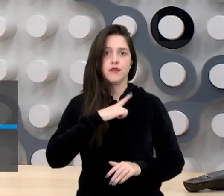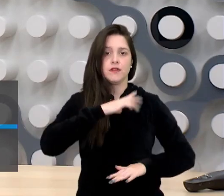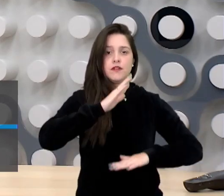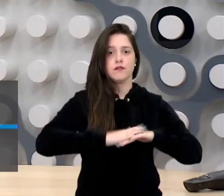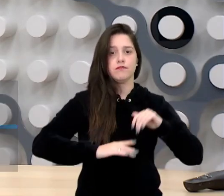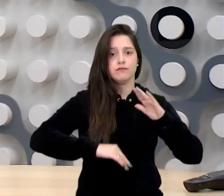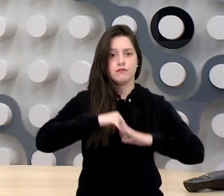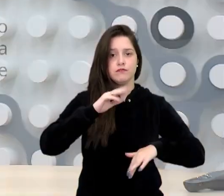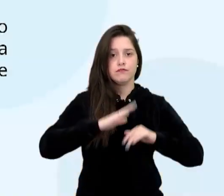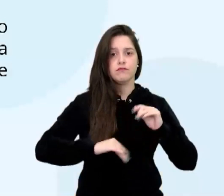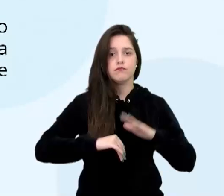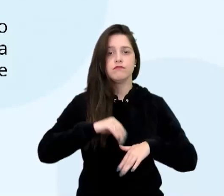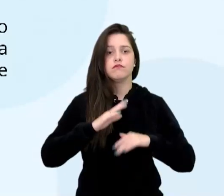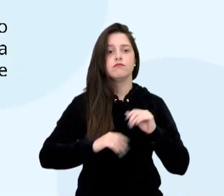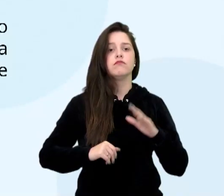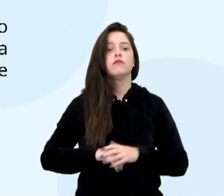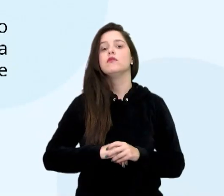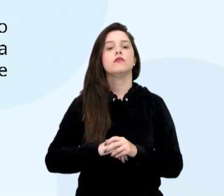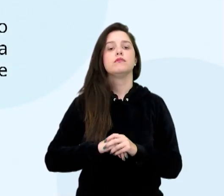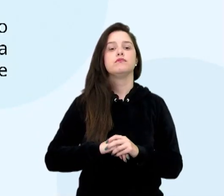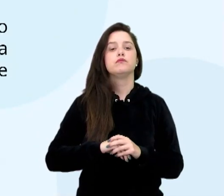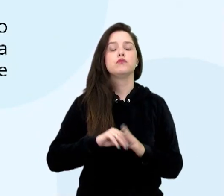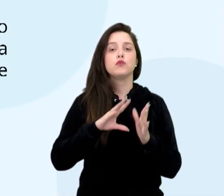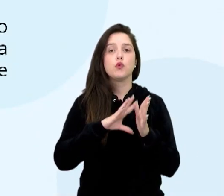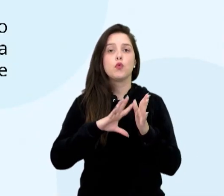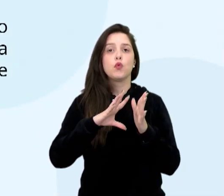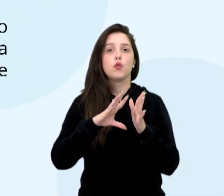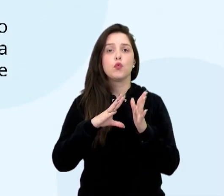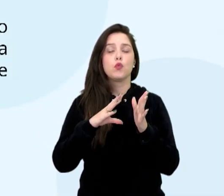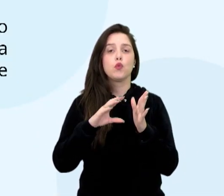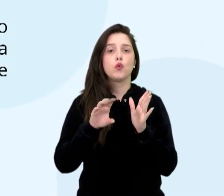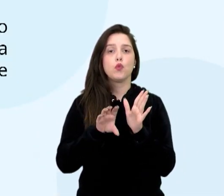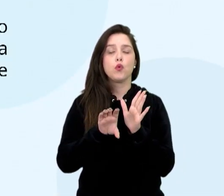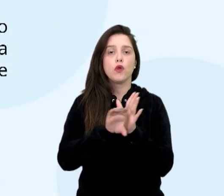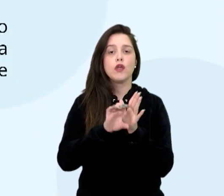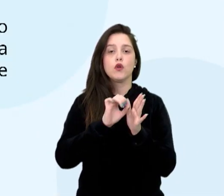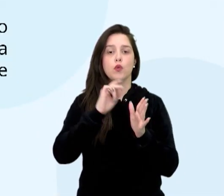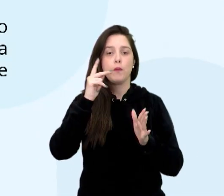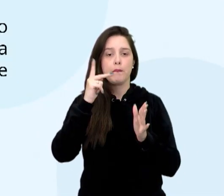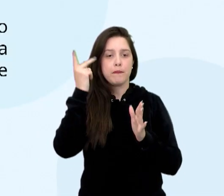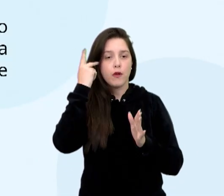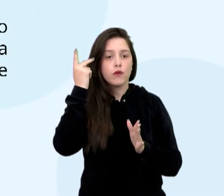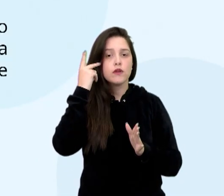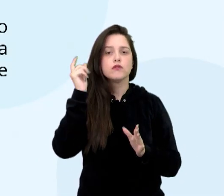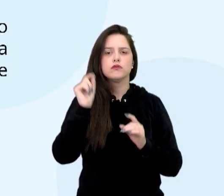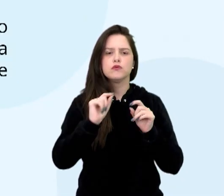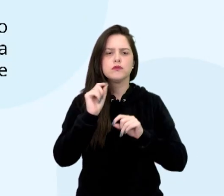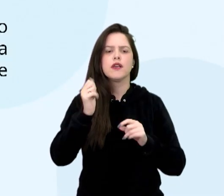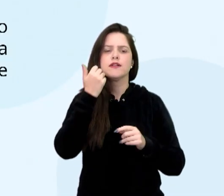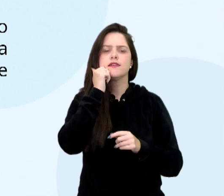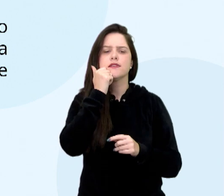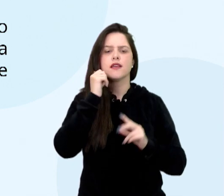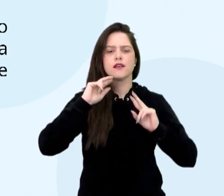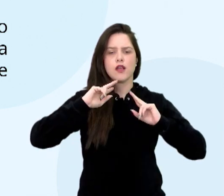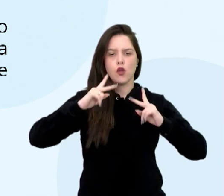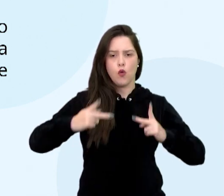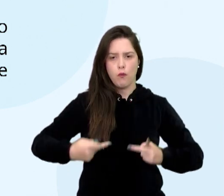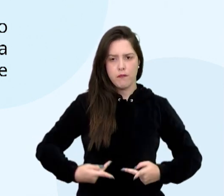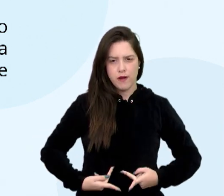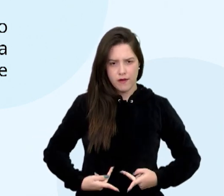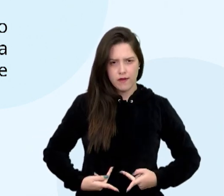do currículo paulista. Está aí na tela para vocês, habilidade das ciências humanas, sociais e